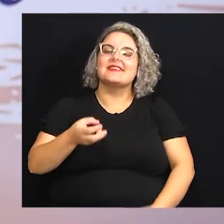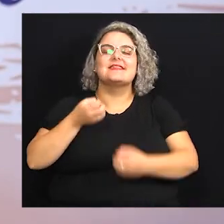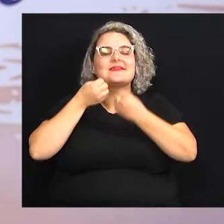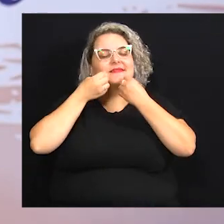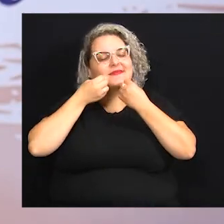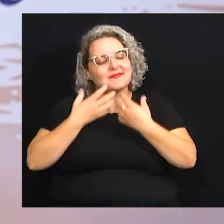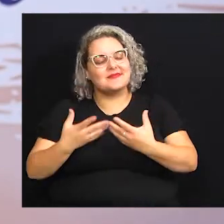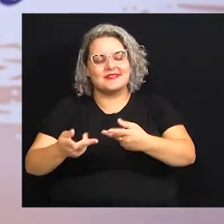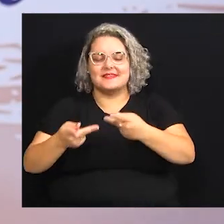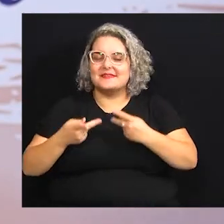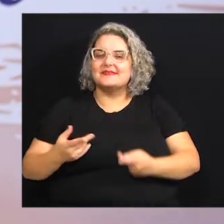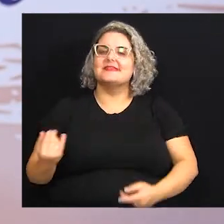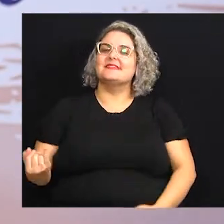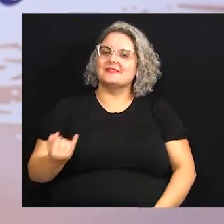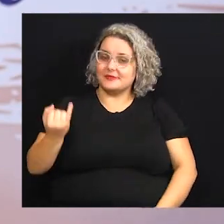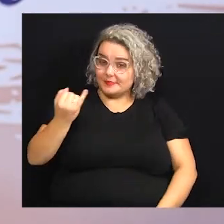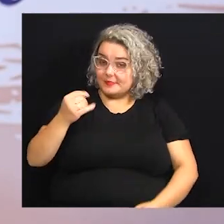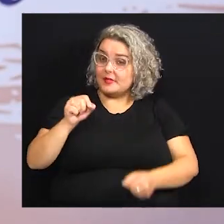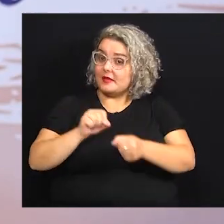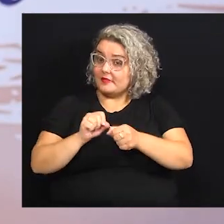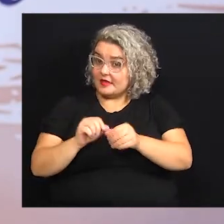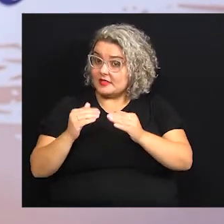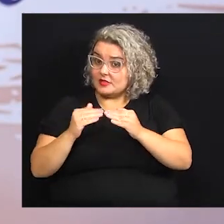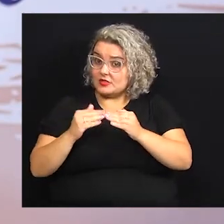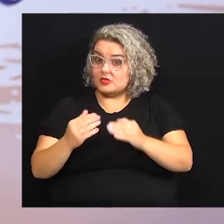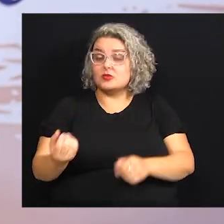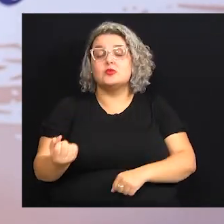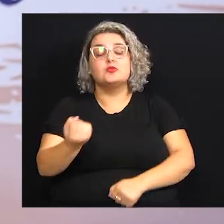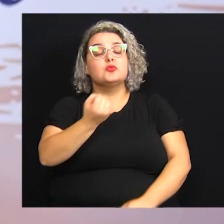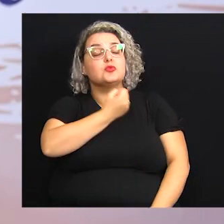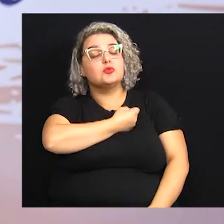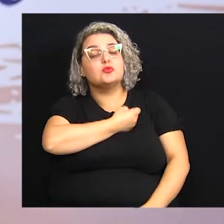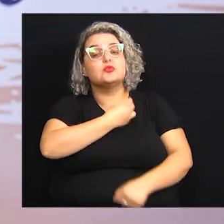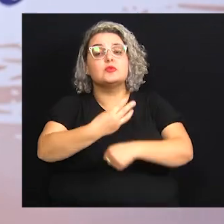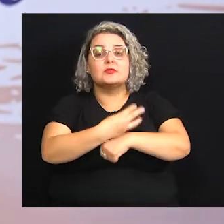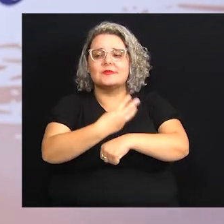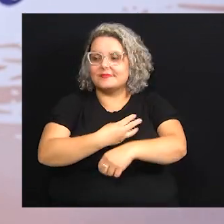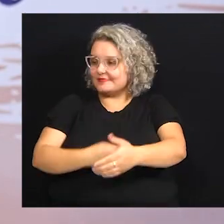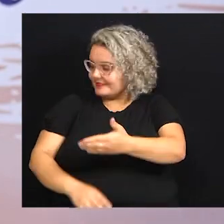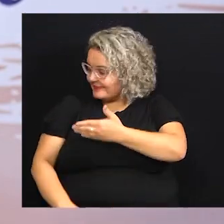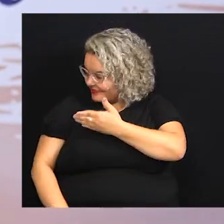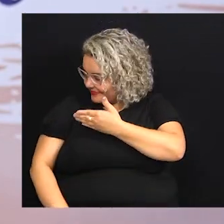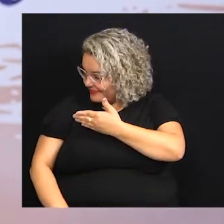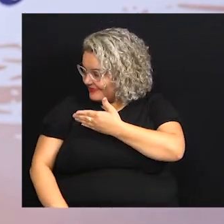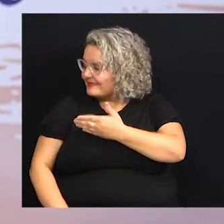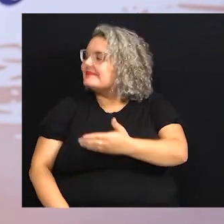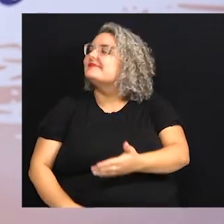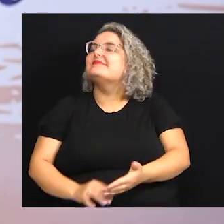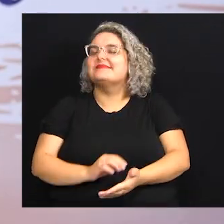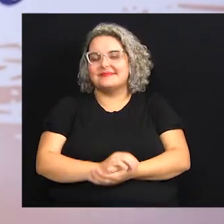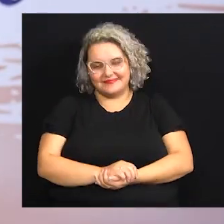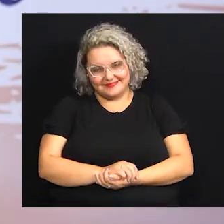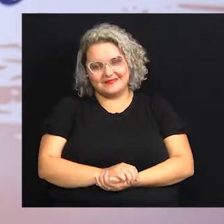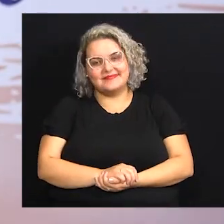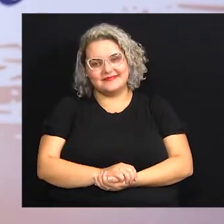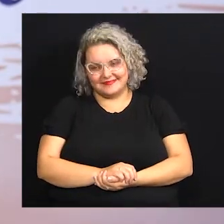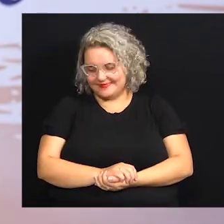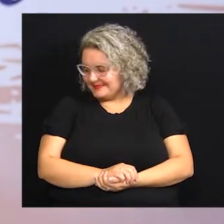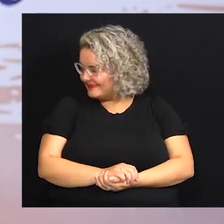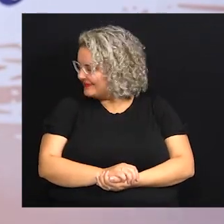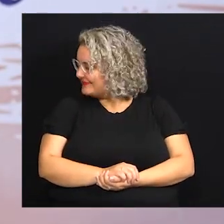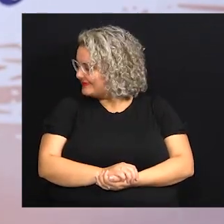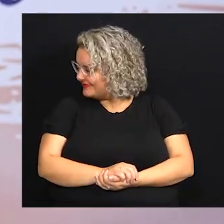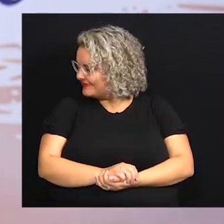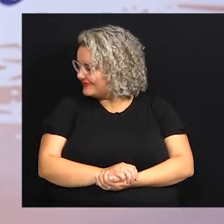sempre muito importante. Faz o seguinte, deixa anotado o número do nosso WhatsApp, é esse aí que já está aparecendo no